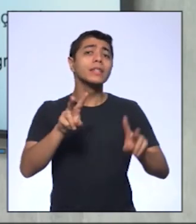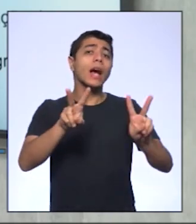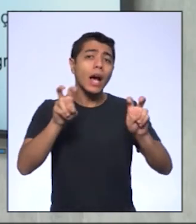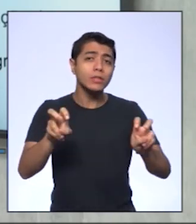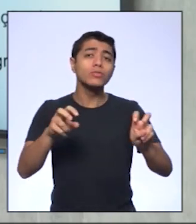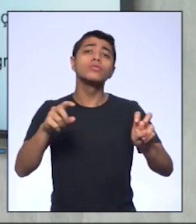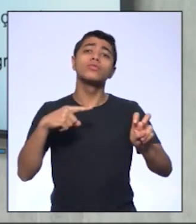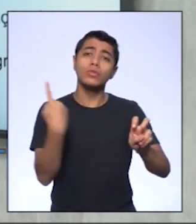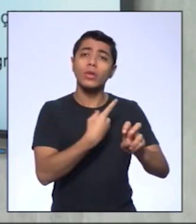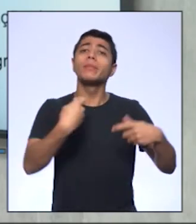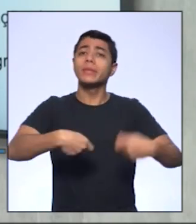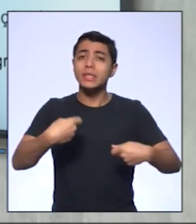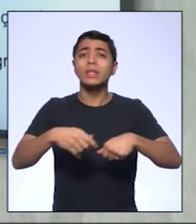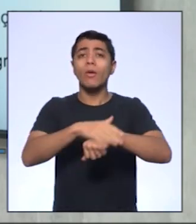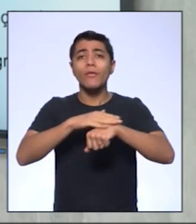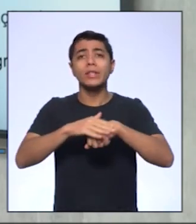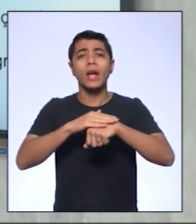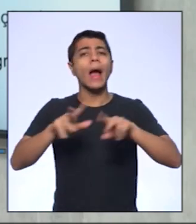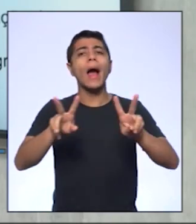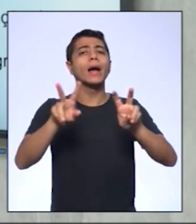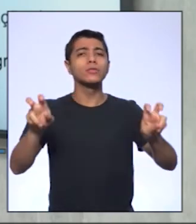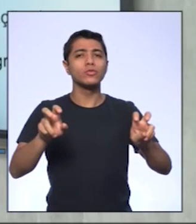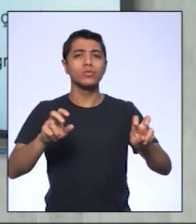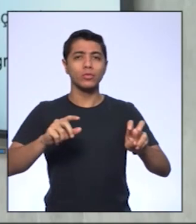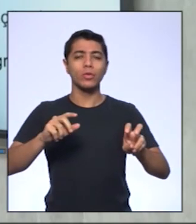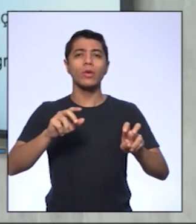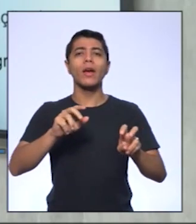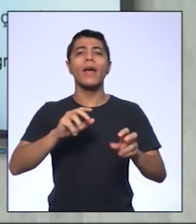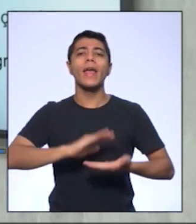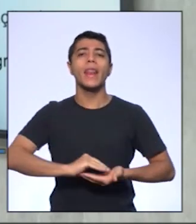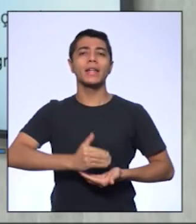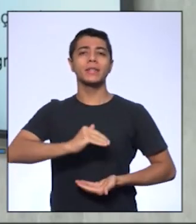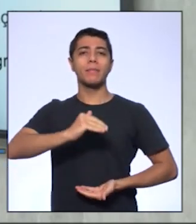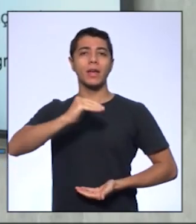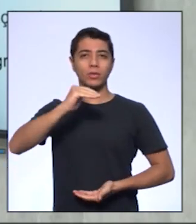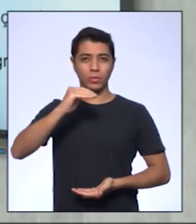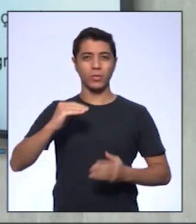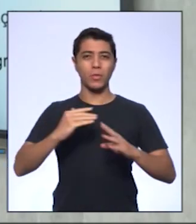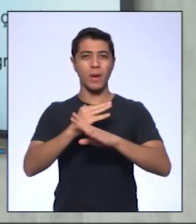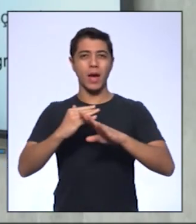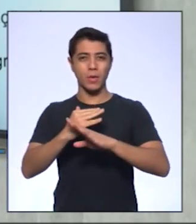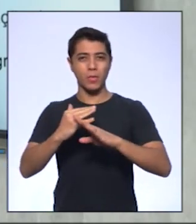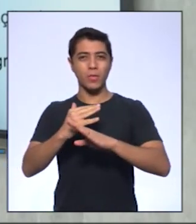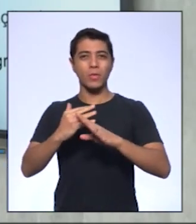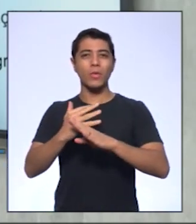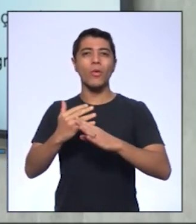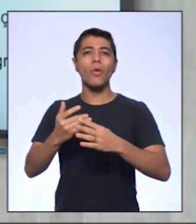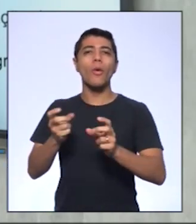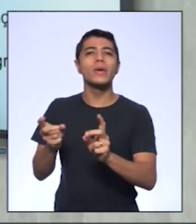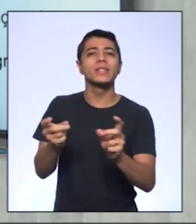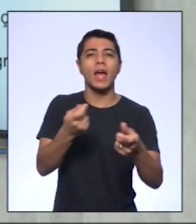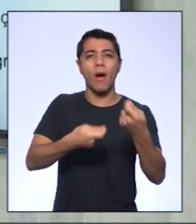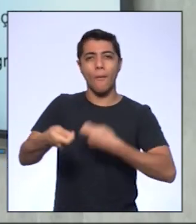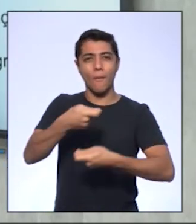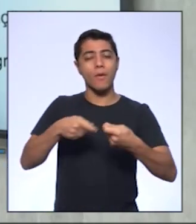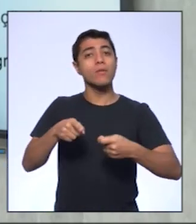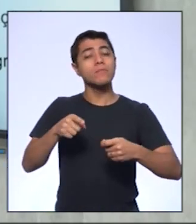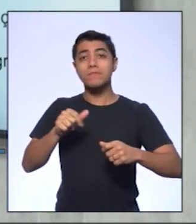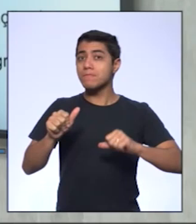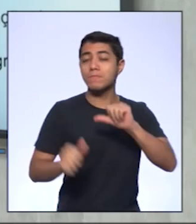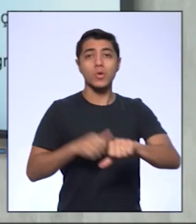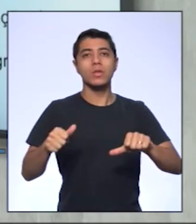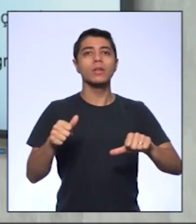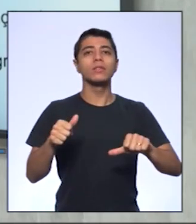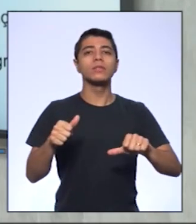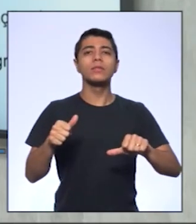gente conversar sobre renascimento urbano comercial? Cheguei. Renascimento urbano comercial é o primeiro período